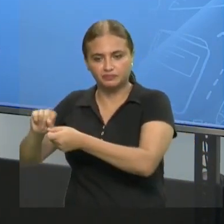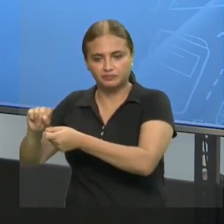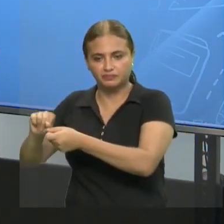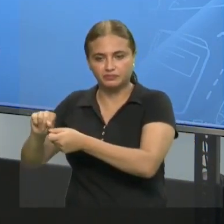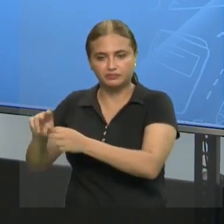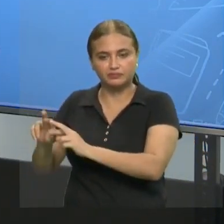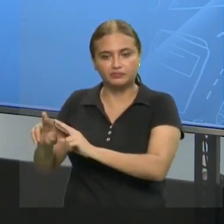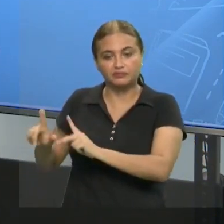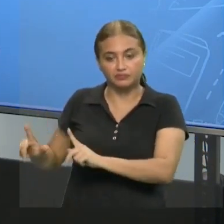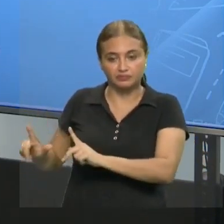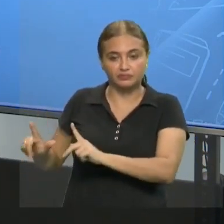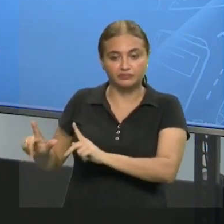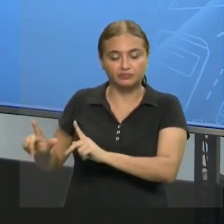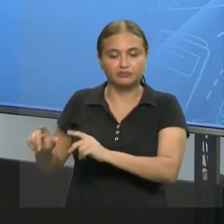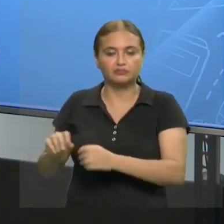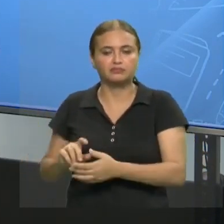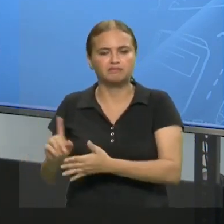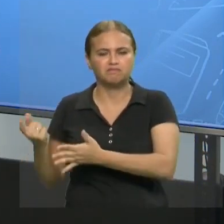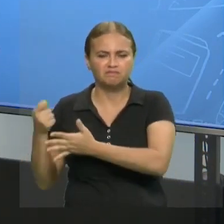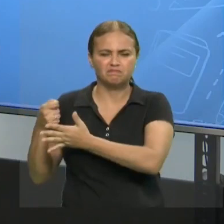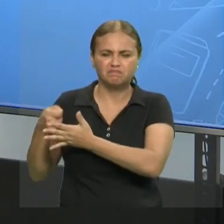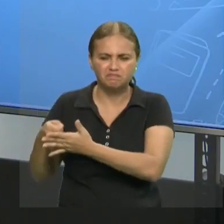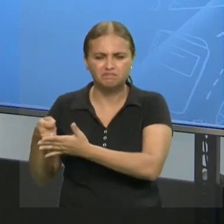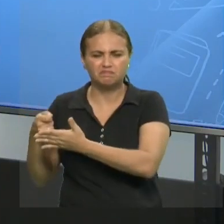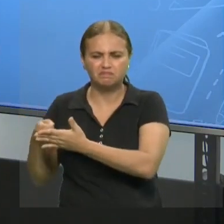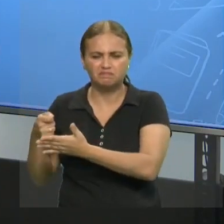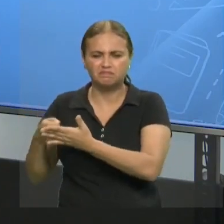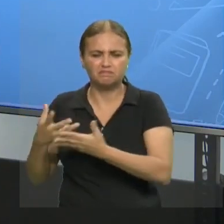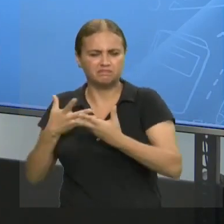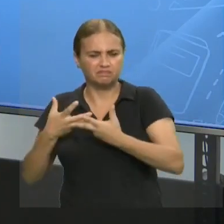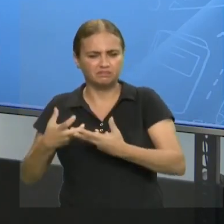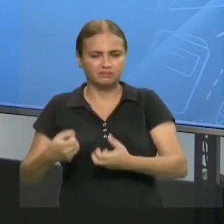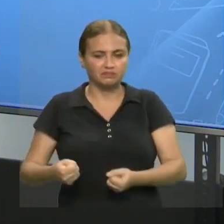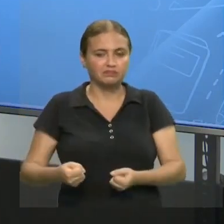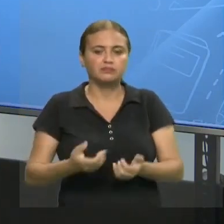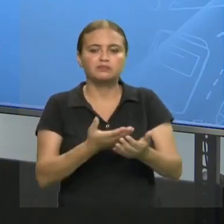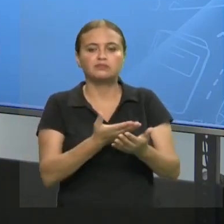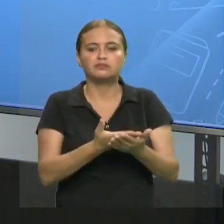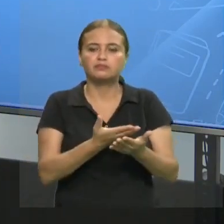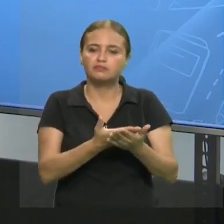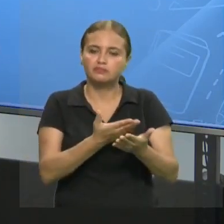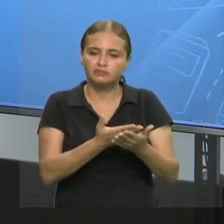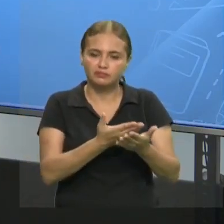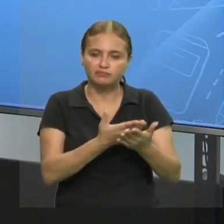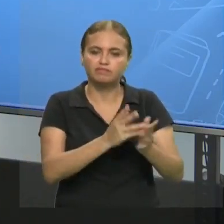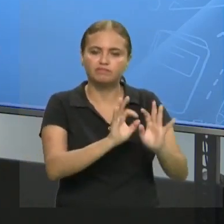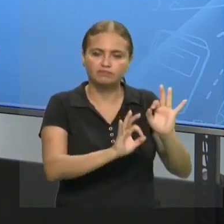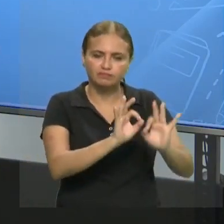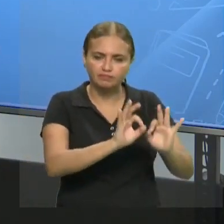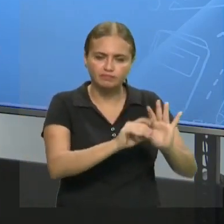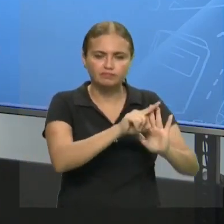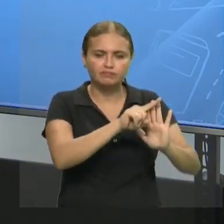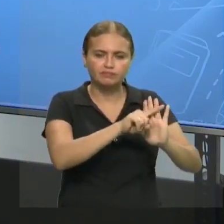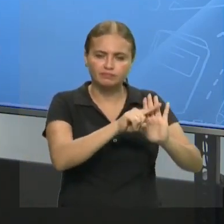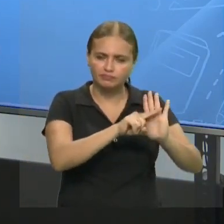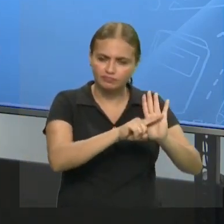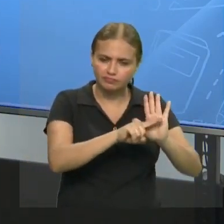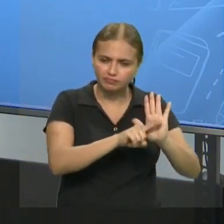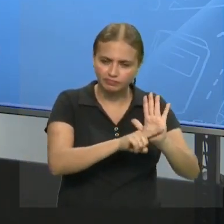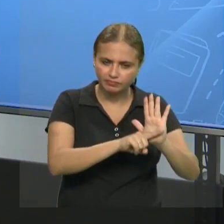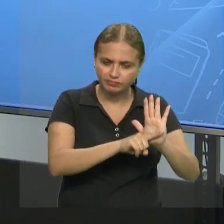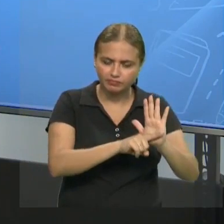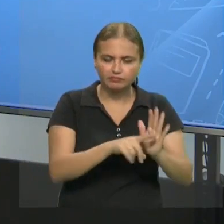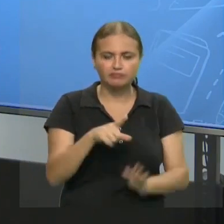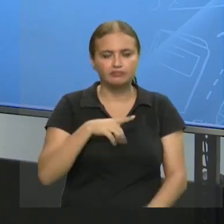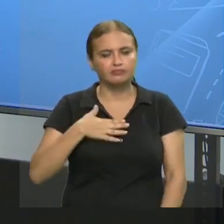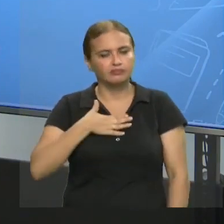que aparentemente é obrigatório e enfadonho, estudar é algo que pode ser planejado, organizado e te levar até